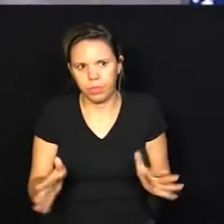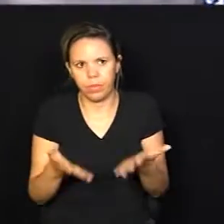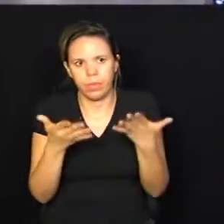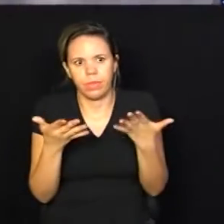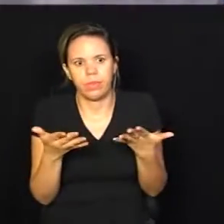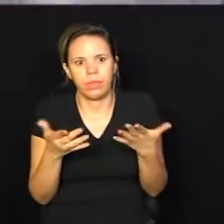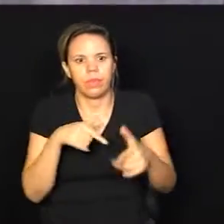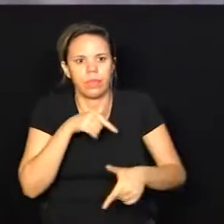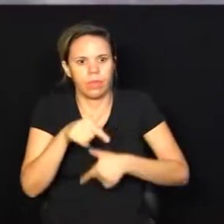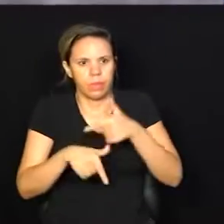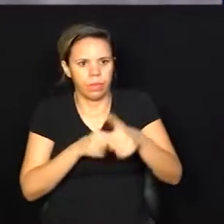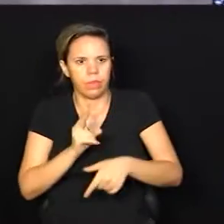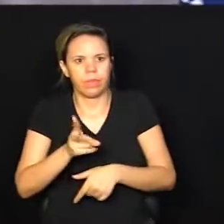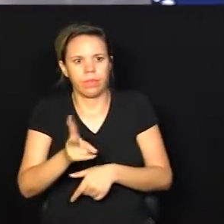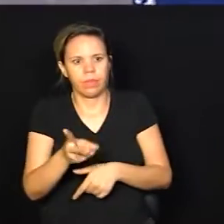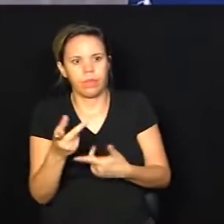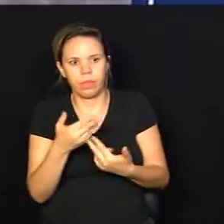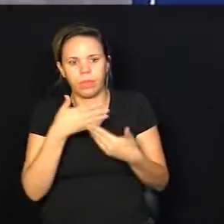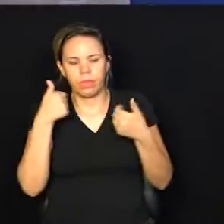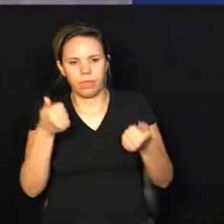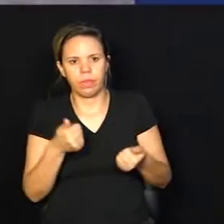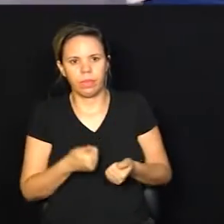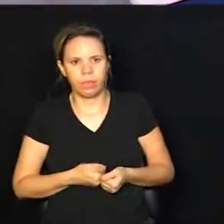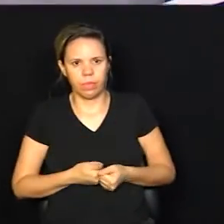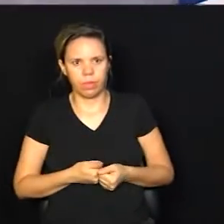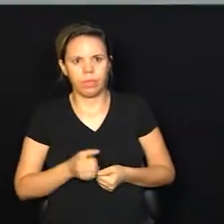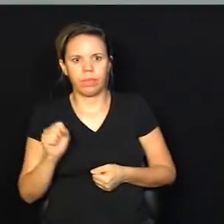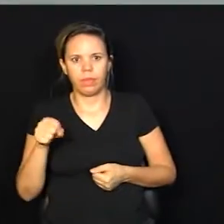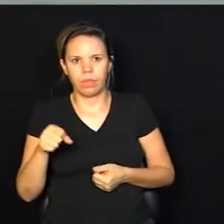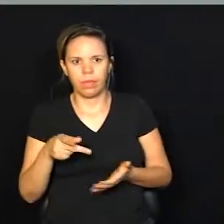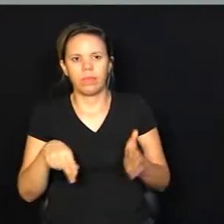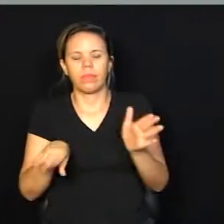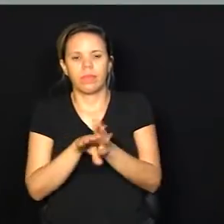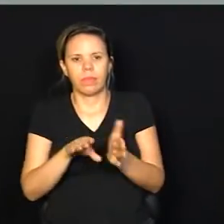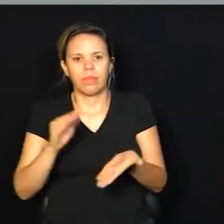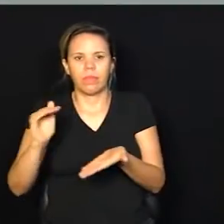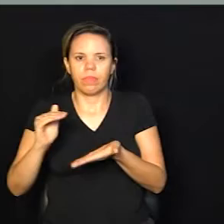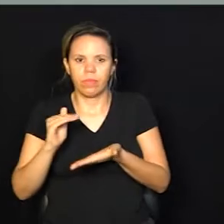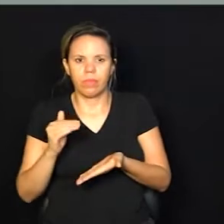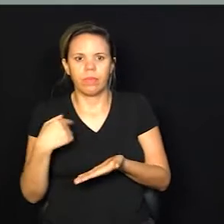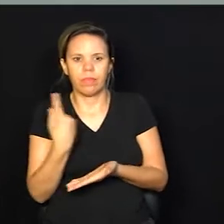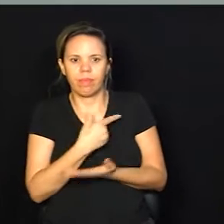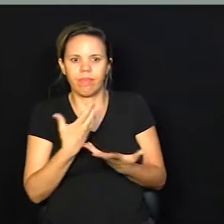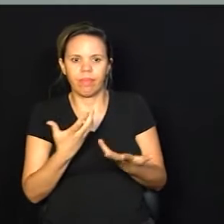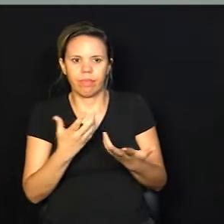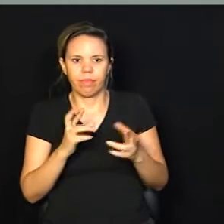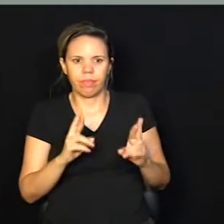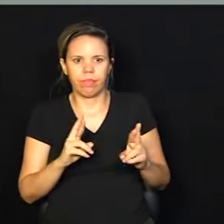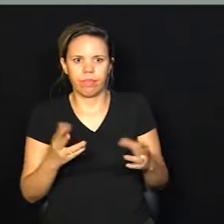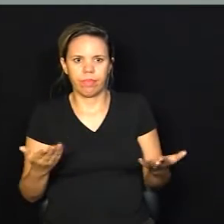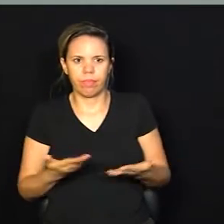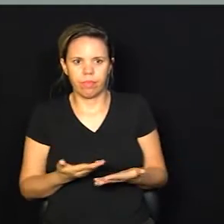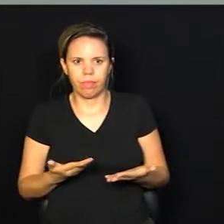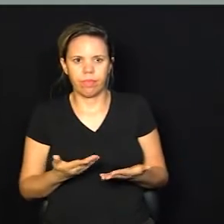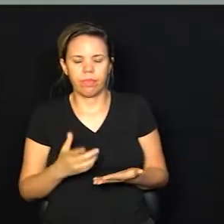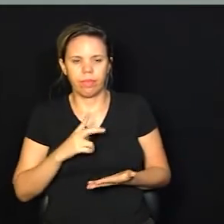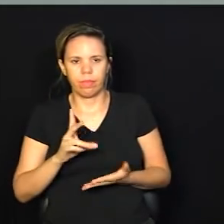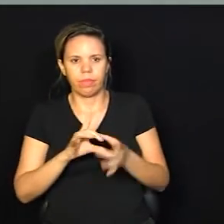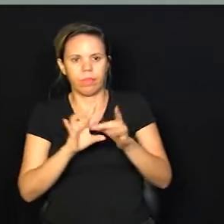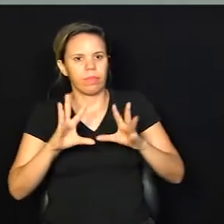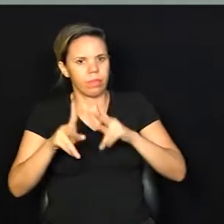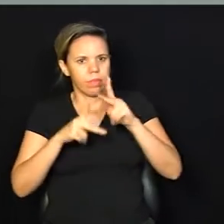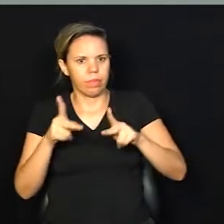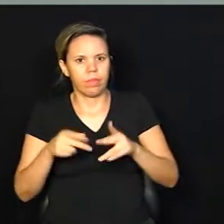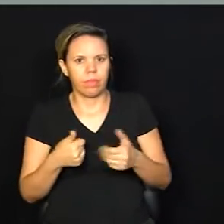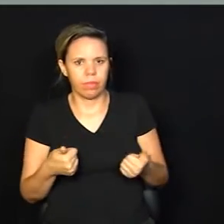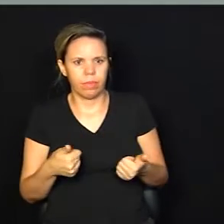um incentivo para que o trabalho continue da melhor forma. A vacina está chegando e o que a gente mais quer agora é que